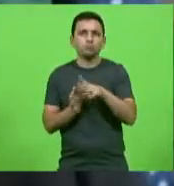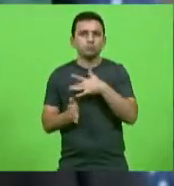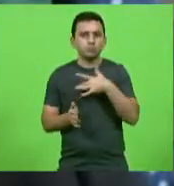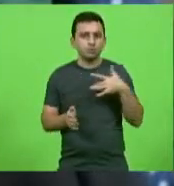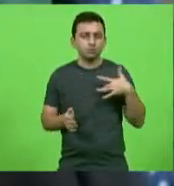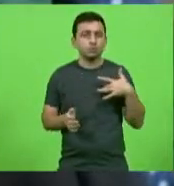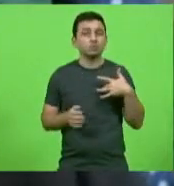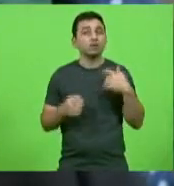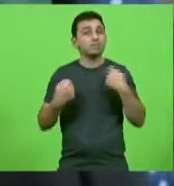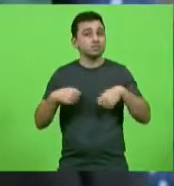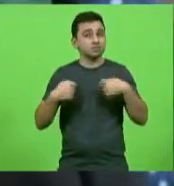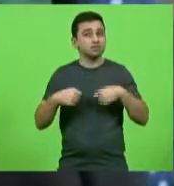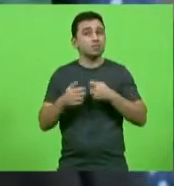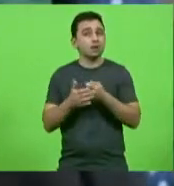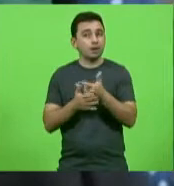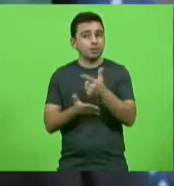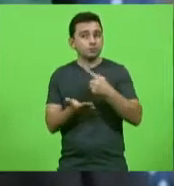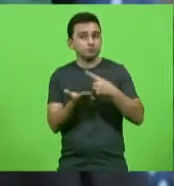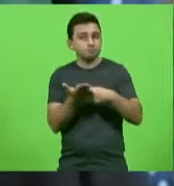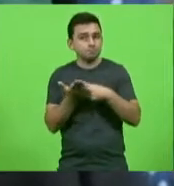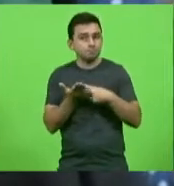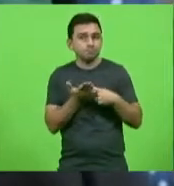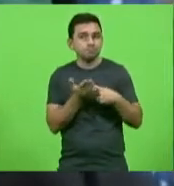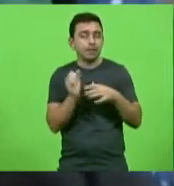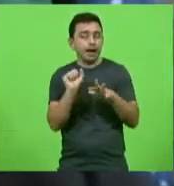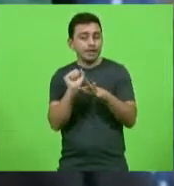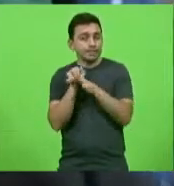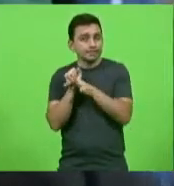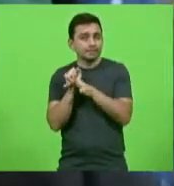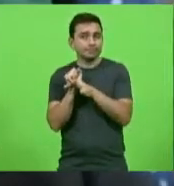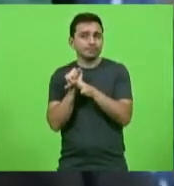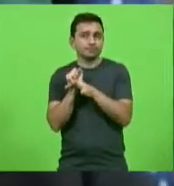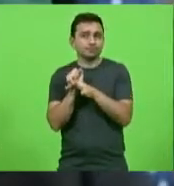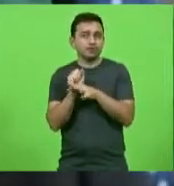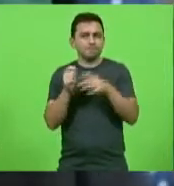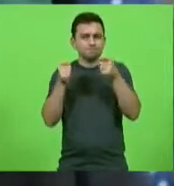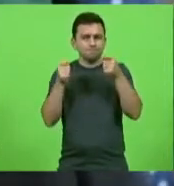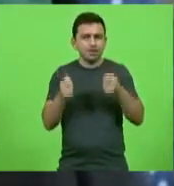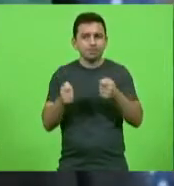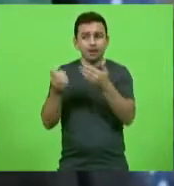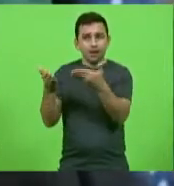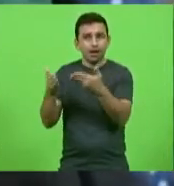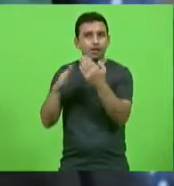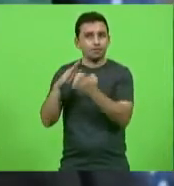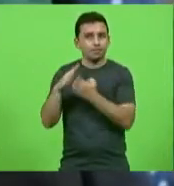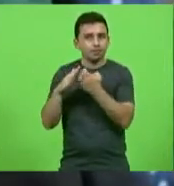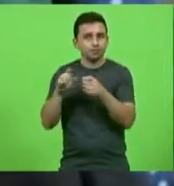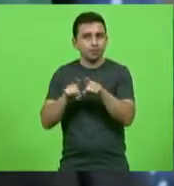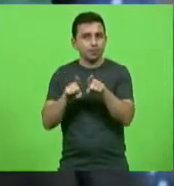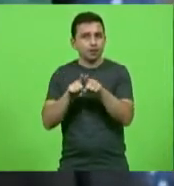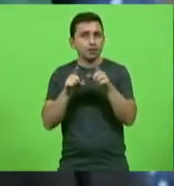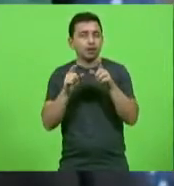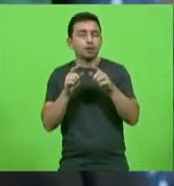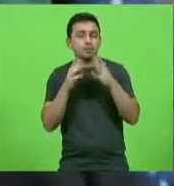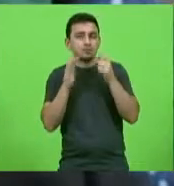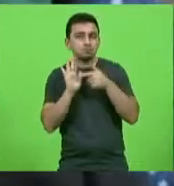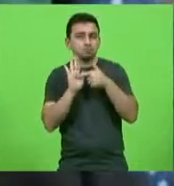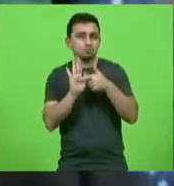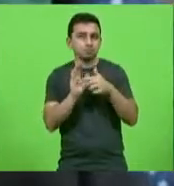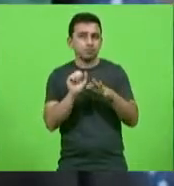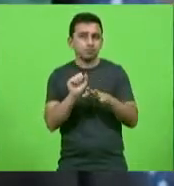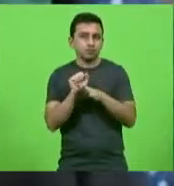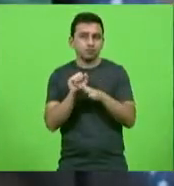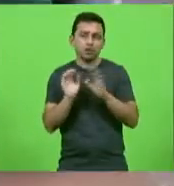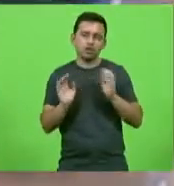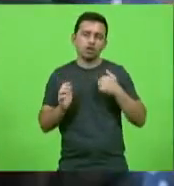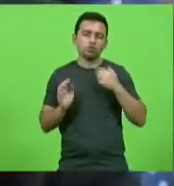pagamentos fossem cercados de uma série de garantias, como solidez da empresa e apresentação de garantia no processo, como destaquei